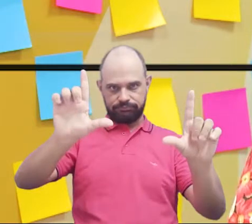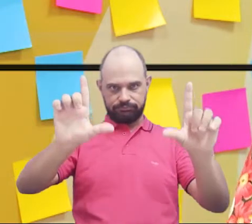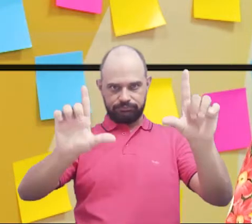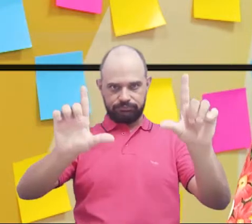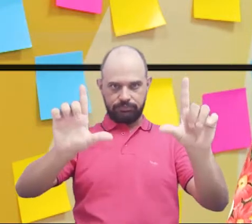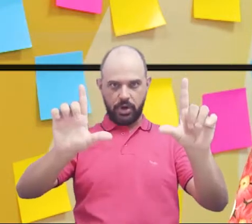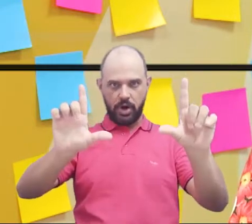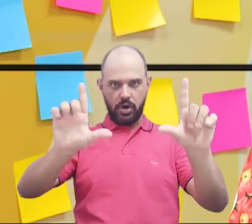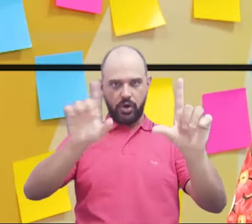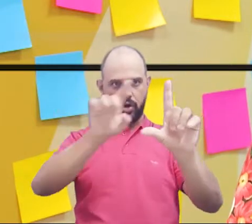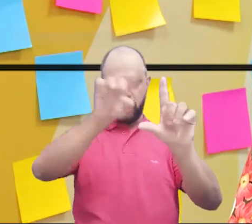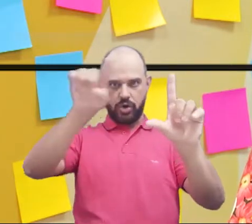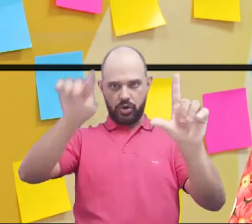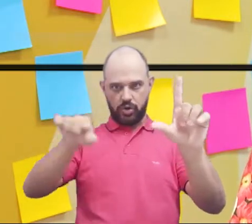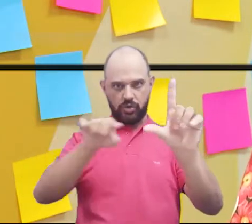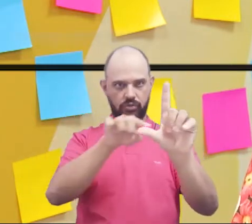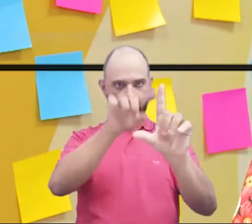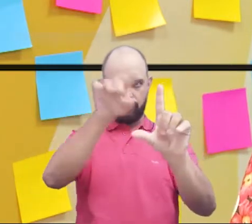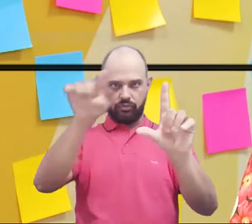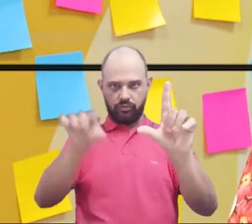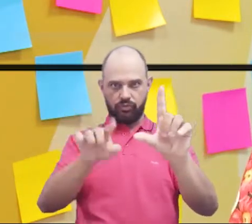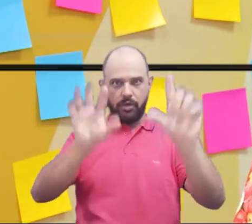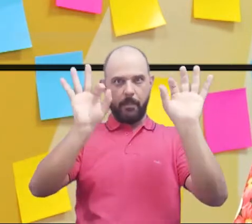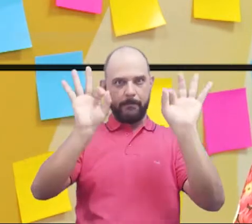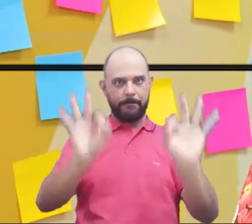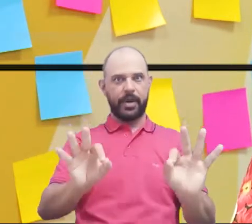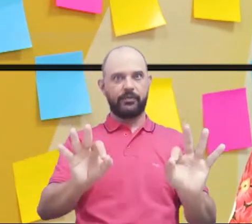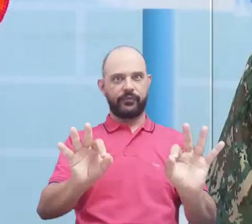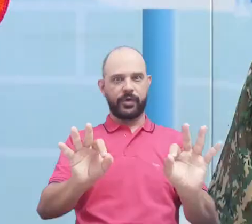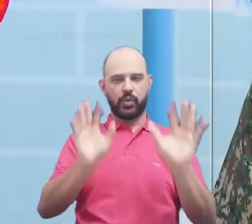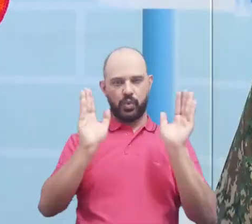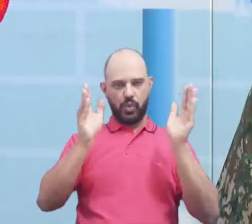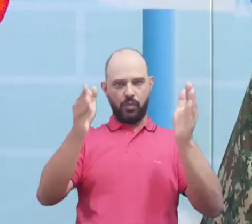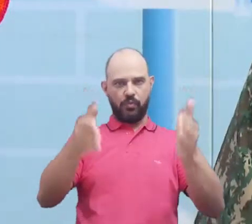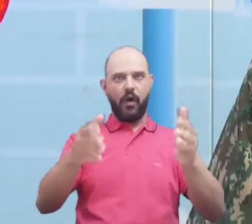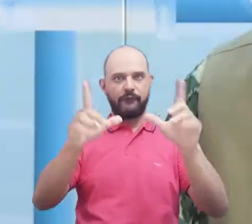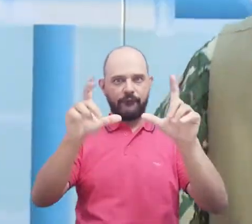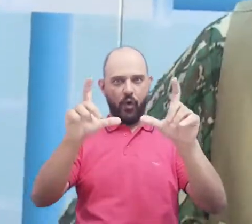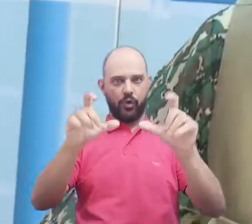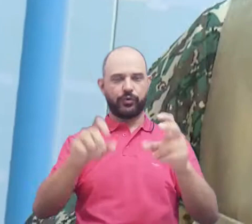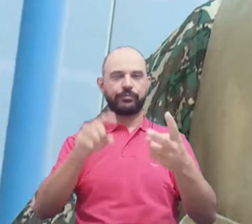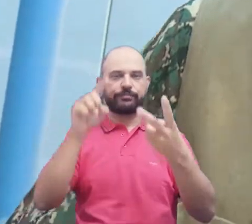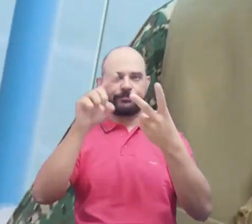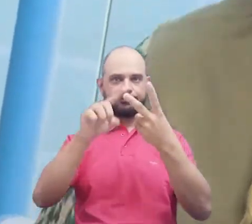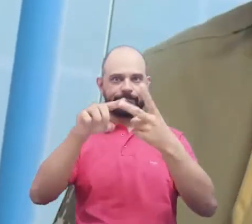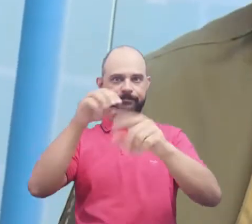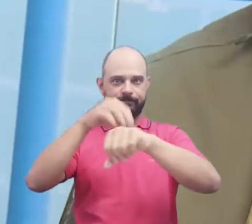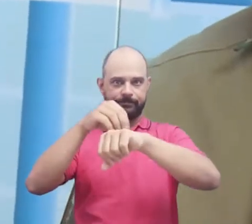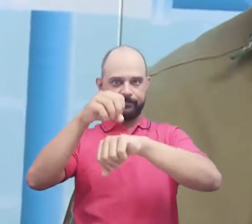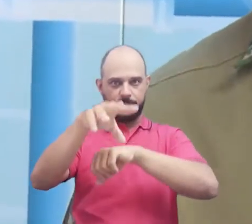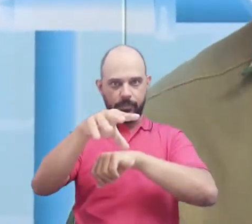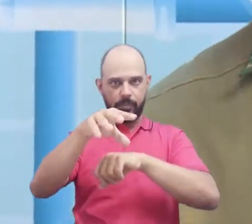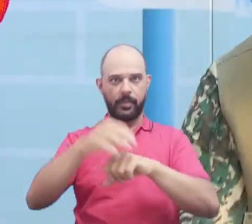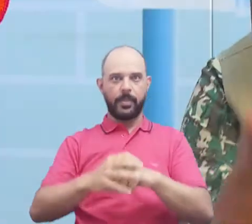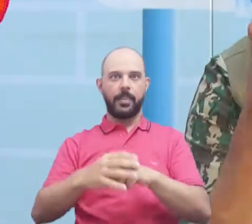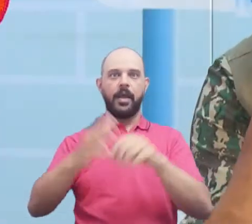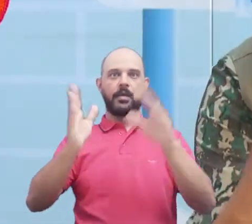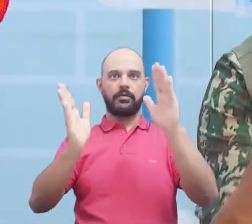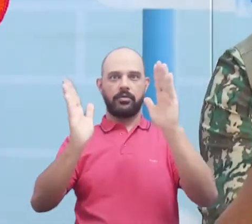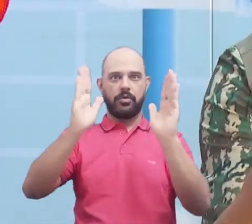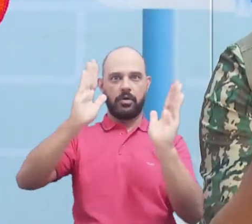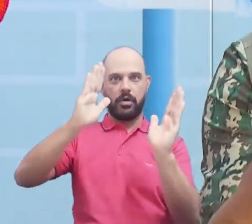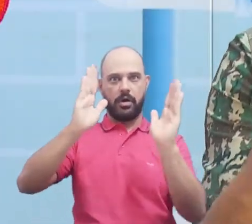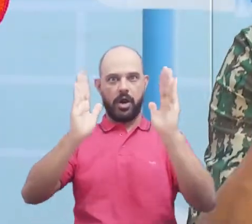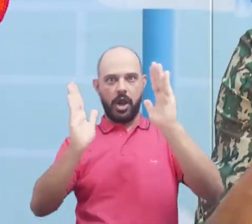a enxergar o quadro. Essa ferramenta ajuda a alinhar a sua foto. Número 2. Rotação e inclinação.